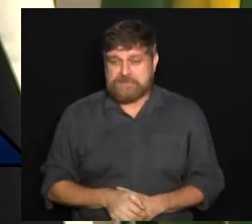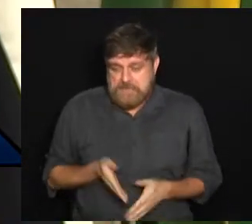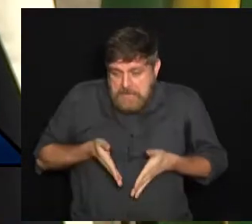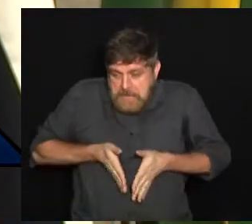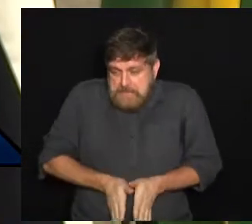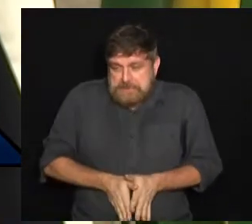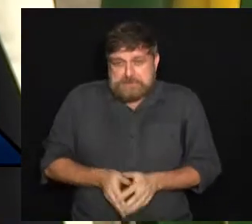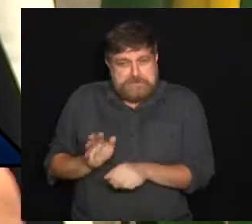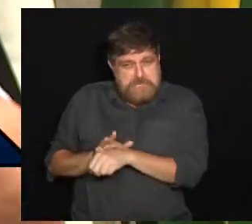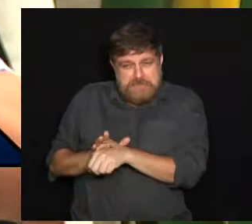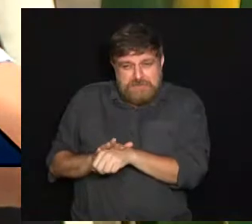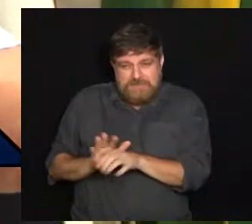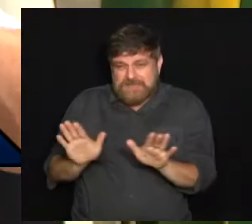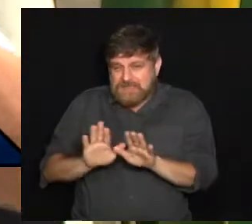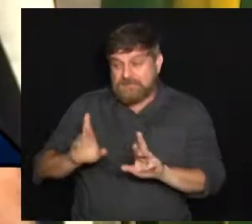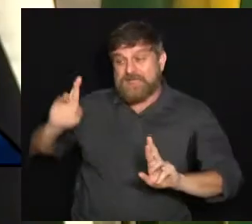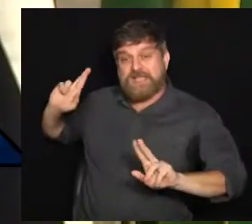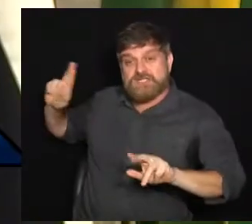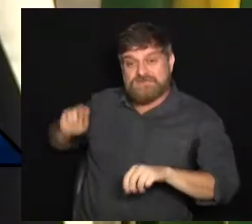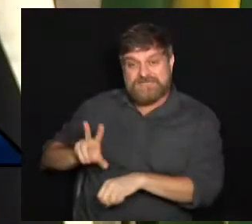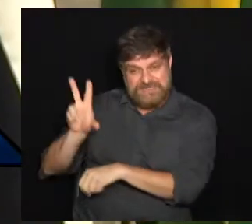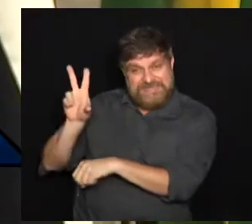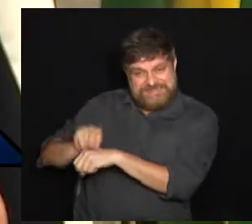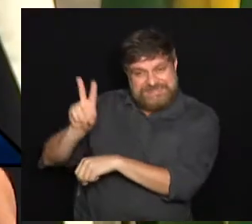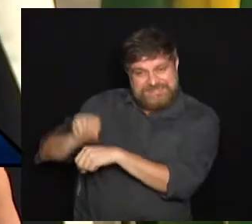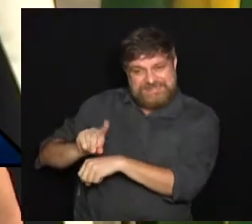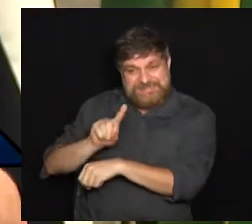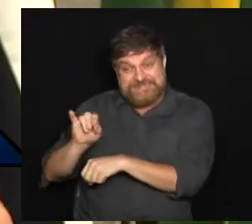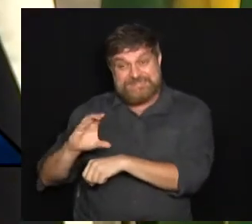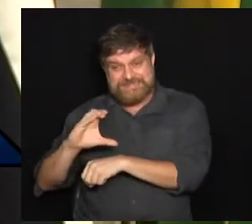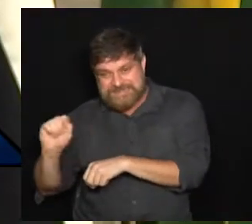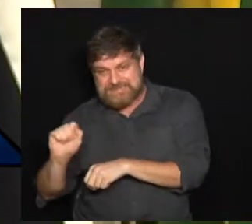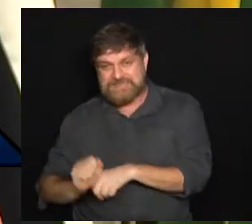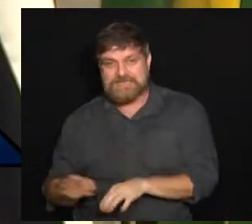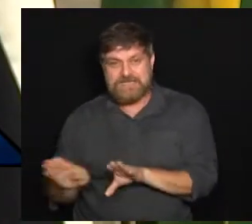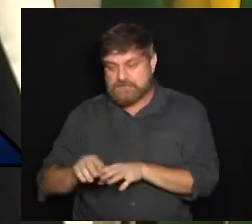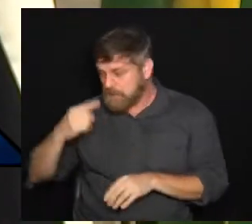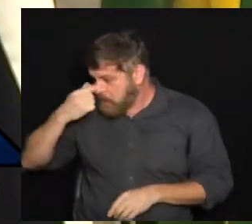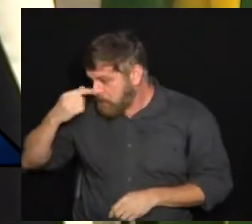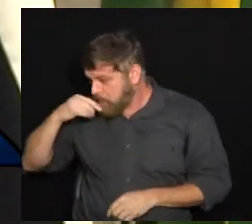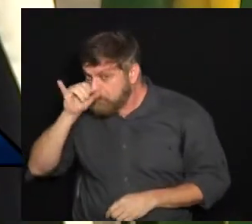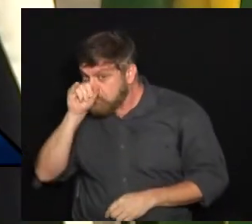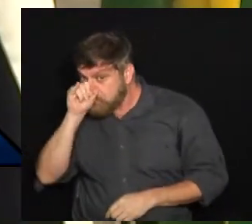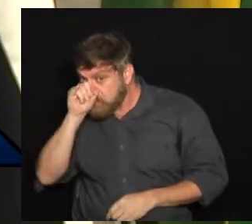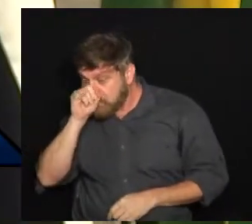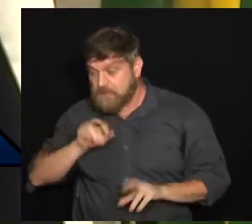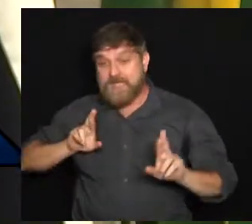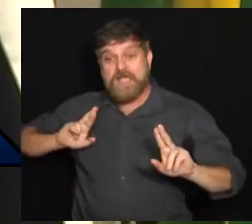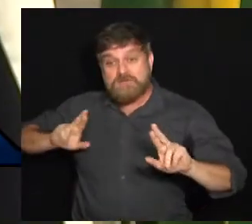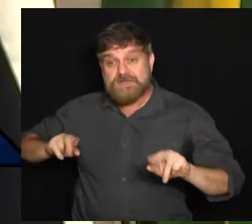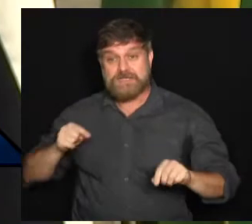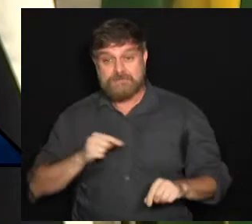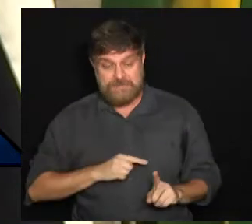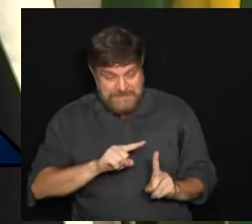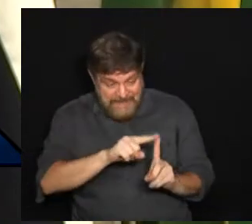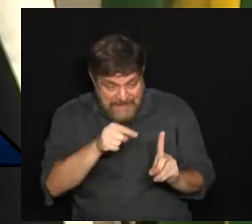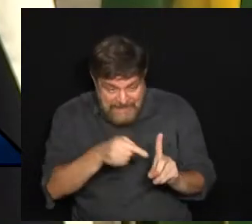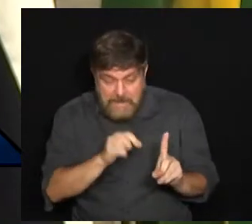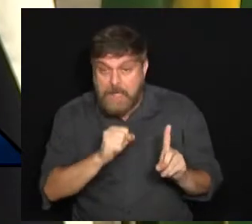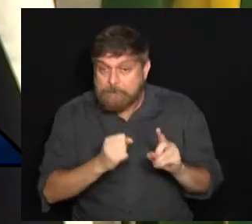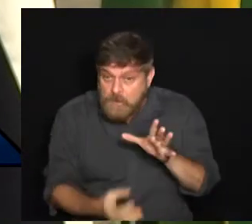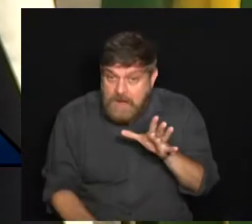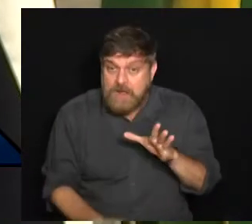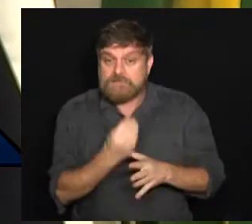nenhum registro disso ainda, não é igual Zika, por exemplo, né, não é igual H1N1, mas ainda assim é uma doença que pode provocar um